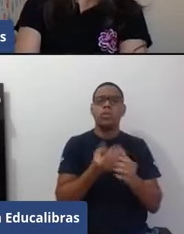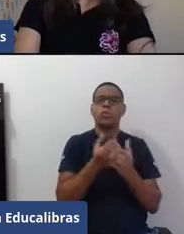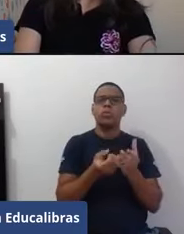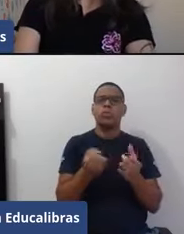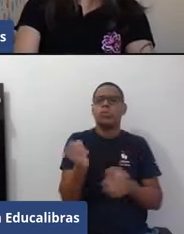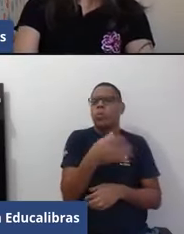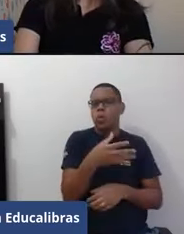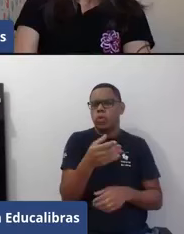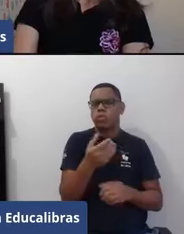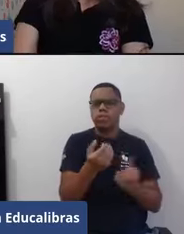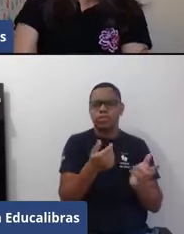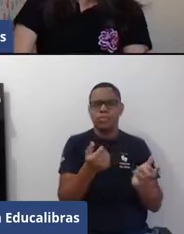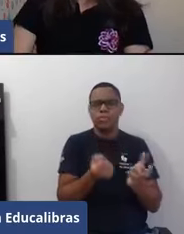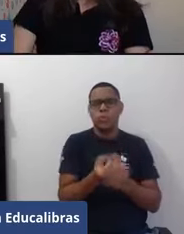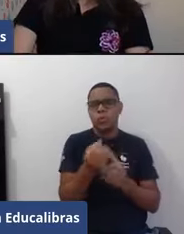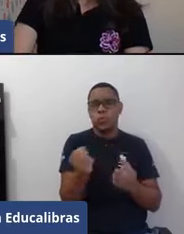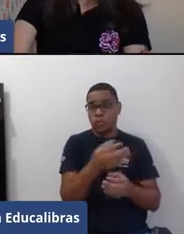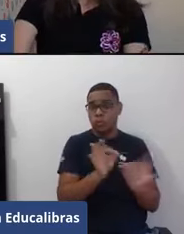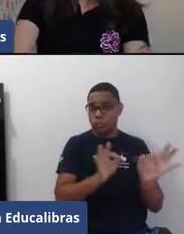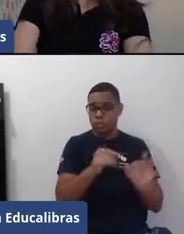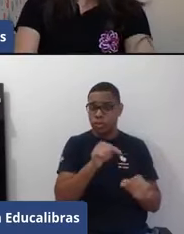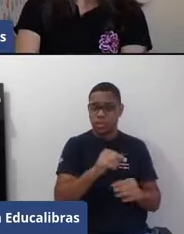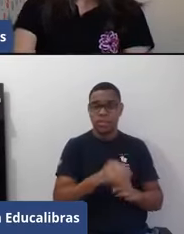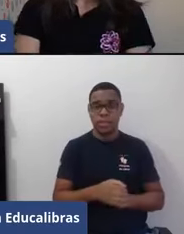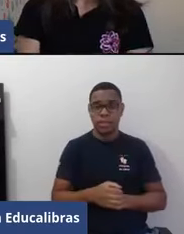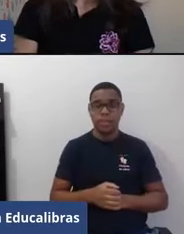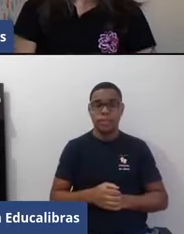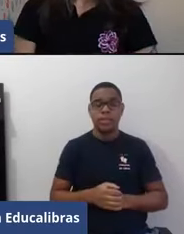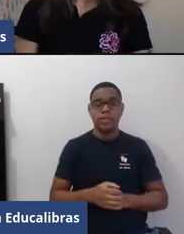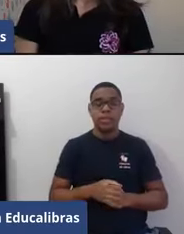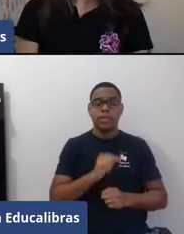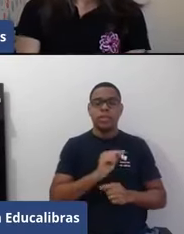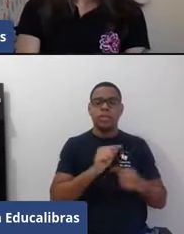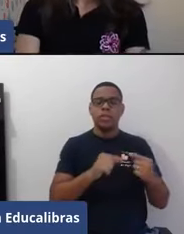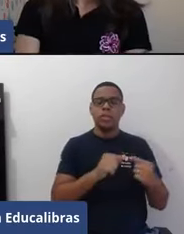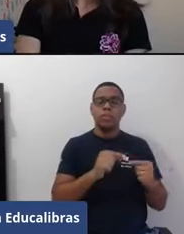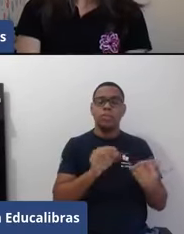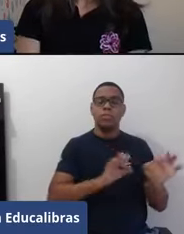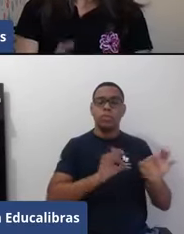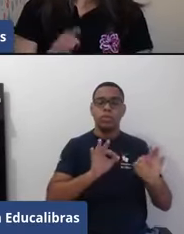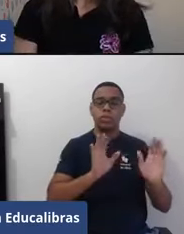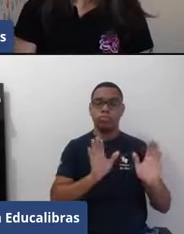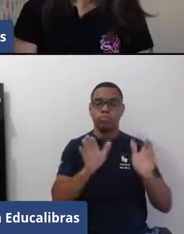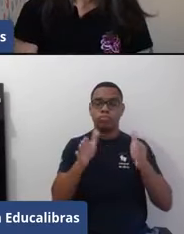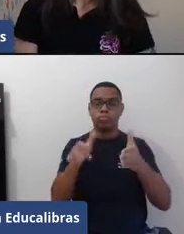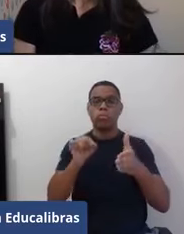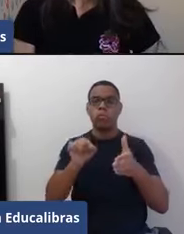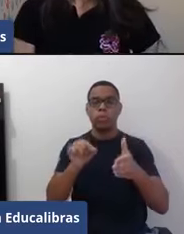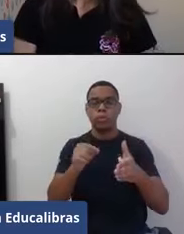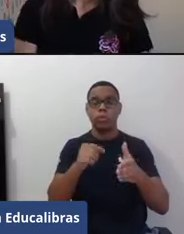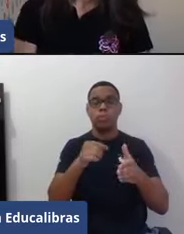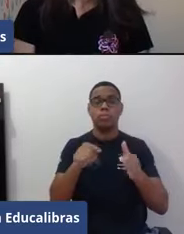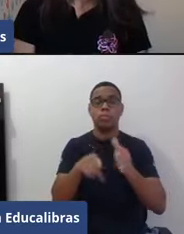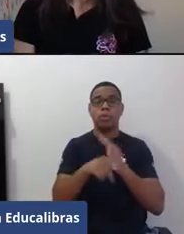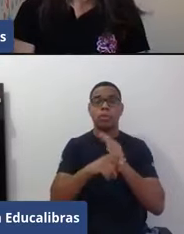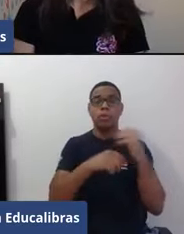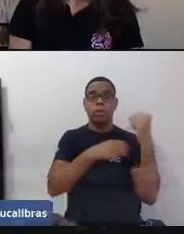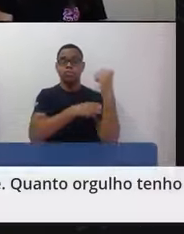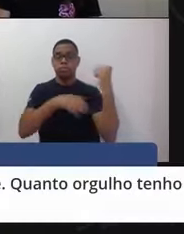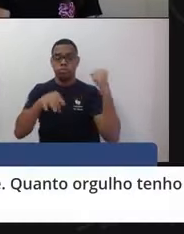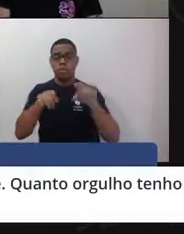uma menininha, eu falo, que é justamente um projeto direcionado de empoderamento e empreendedorismo